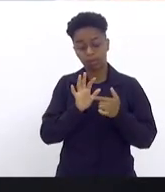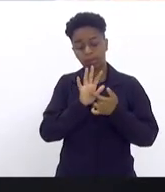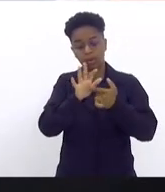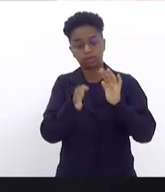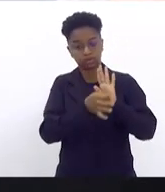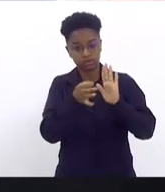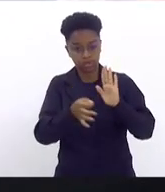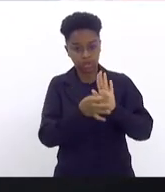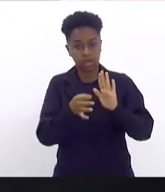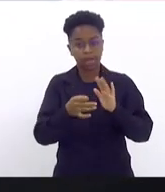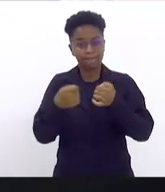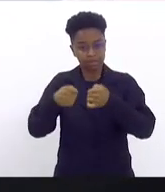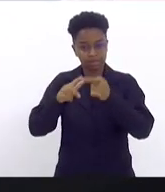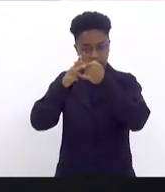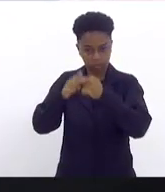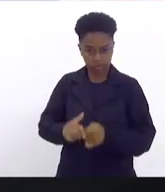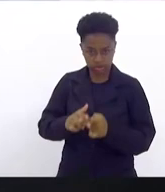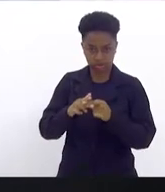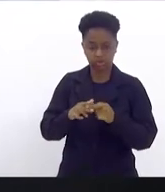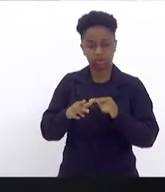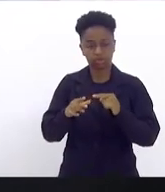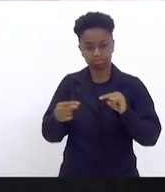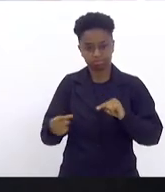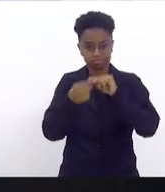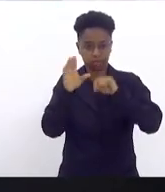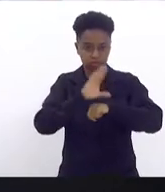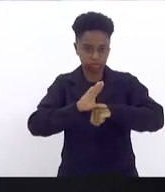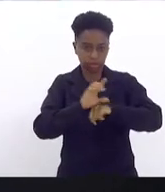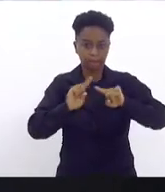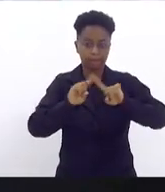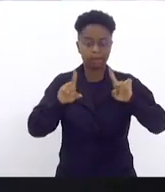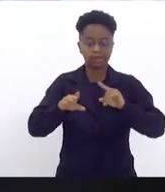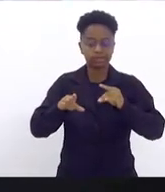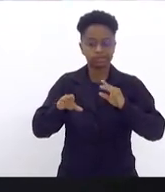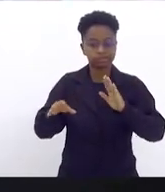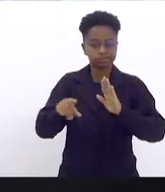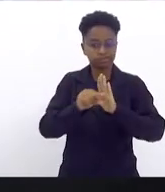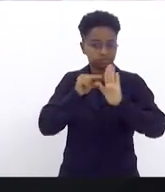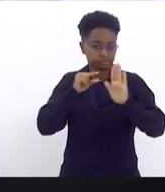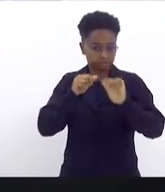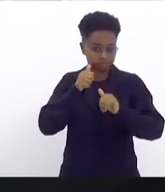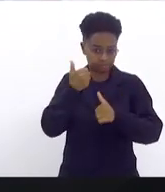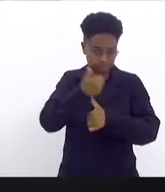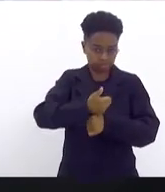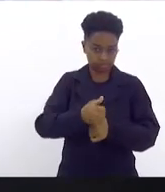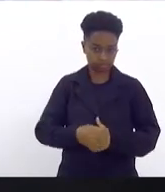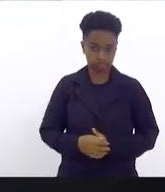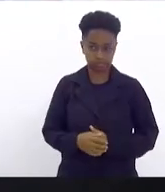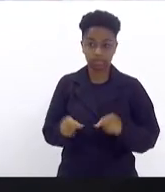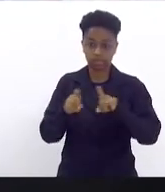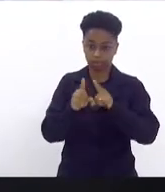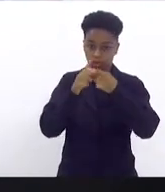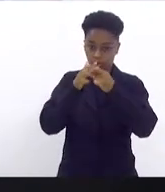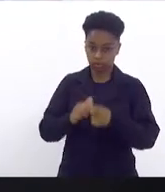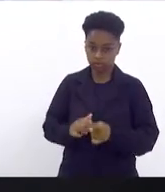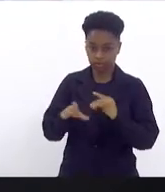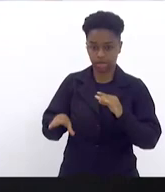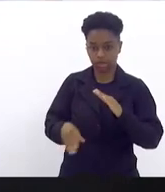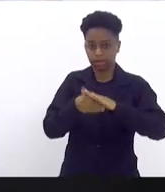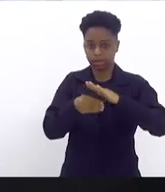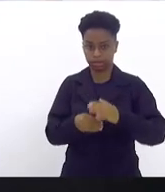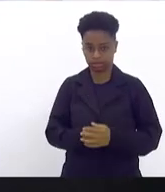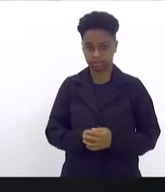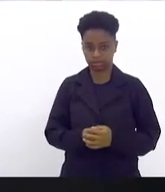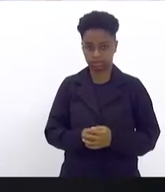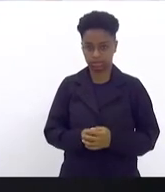a constitucionalidade com emenda para fazer essa correção do erro material. Presidente. Corrigindo a emenda também. Então, é constitucionalidade